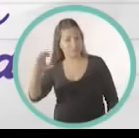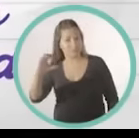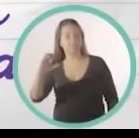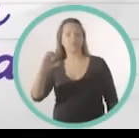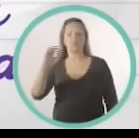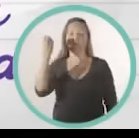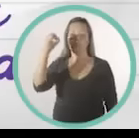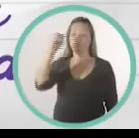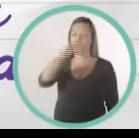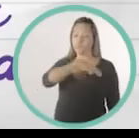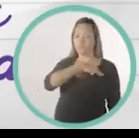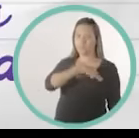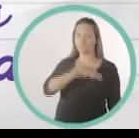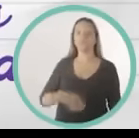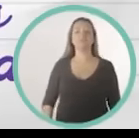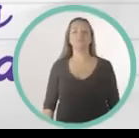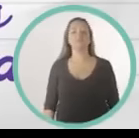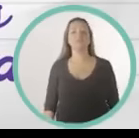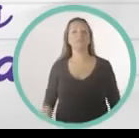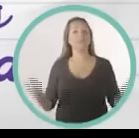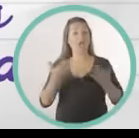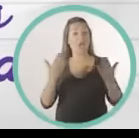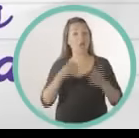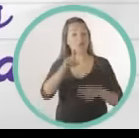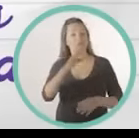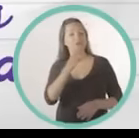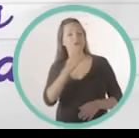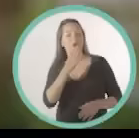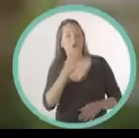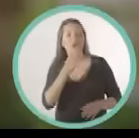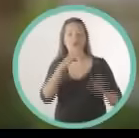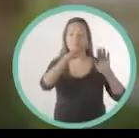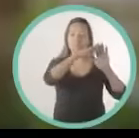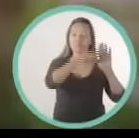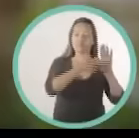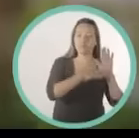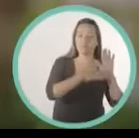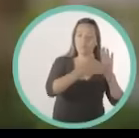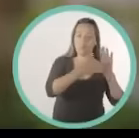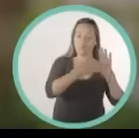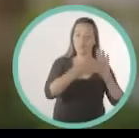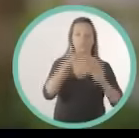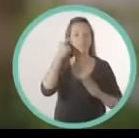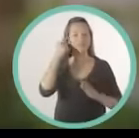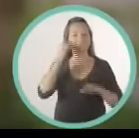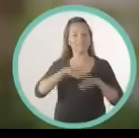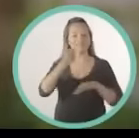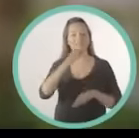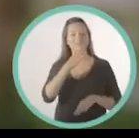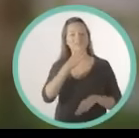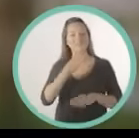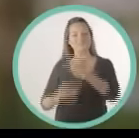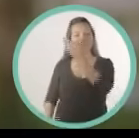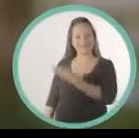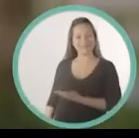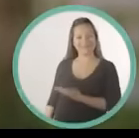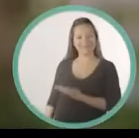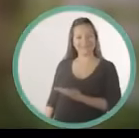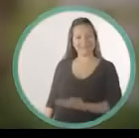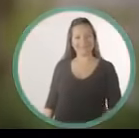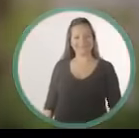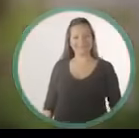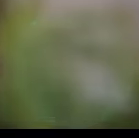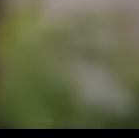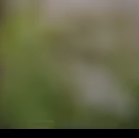Campo Grande, Santa Cruz, Olaria e Madureira. Agora que você conheceu algumas propostas do Freixo, chegou a hora de você